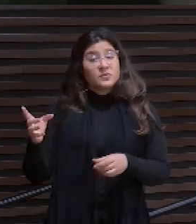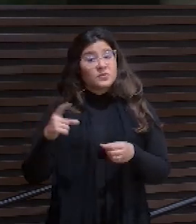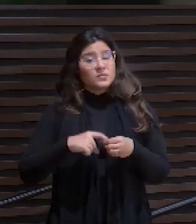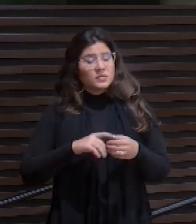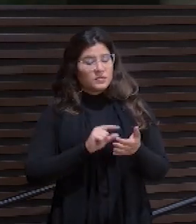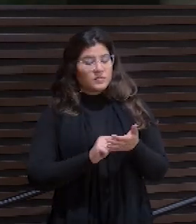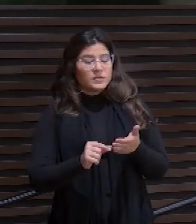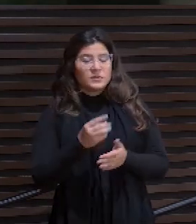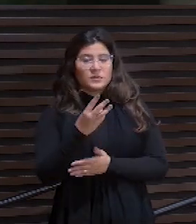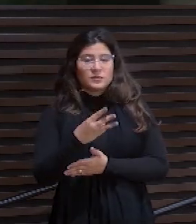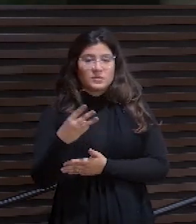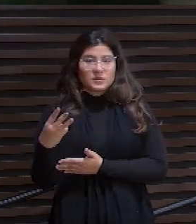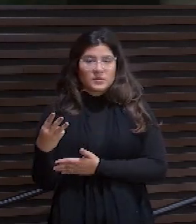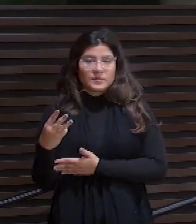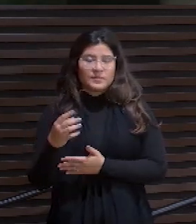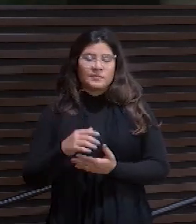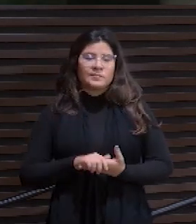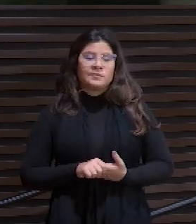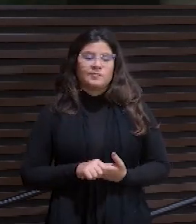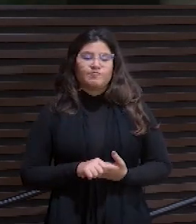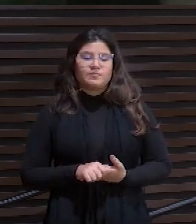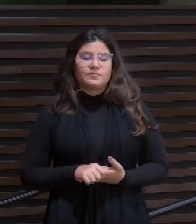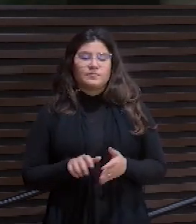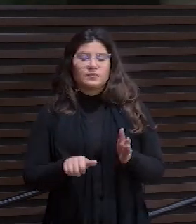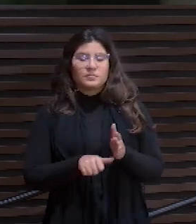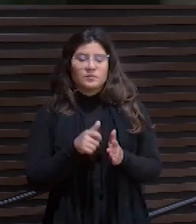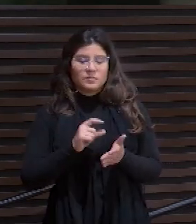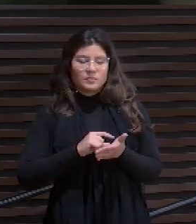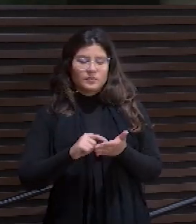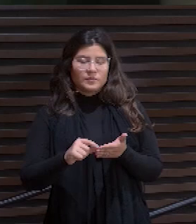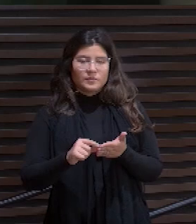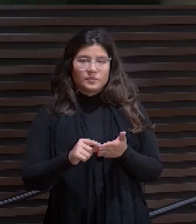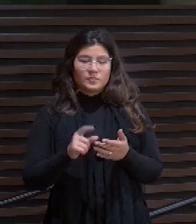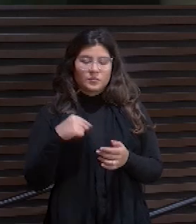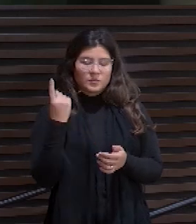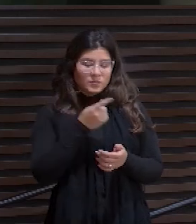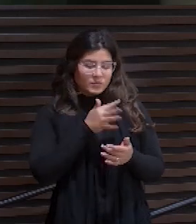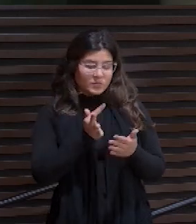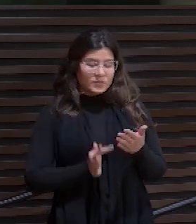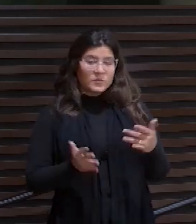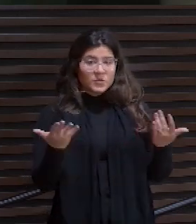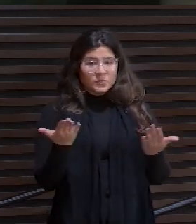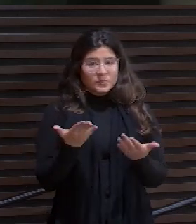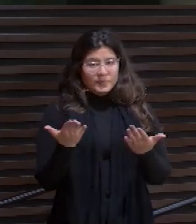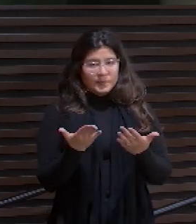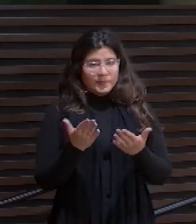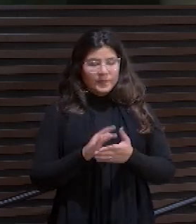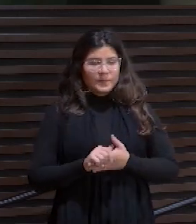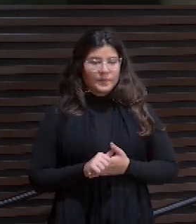versículo 33, o primeiro versículo do nosso texto de hoje,